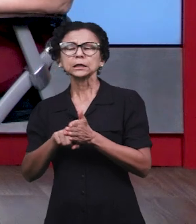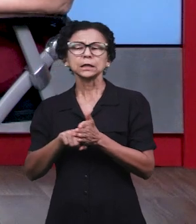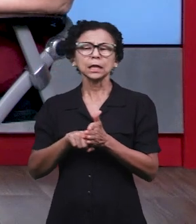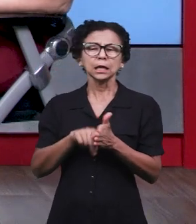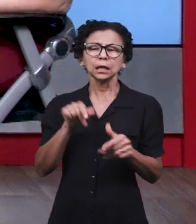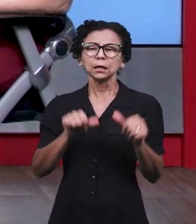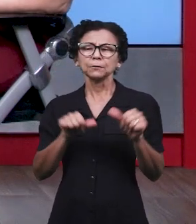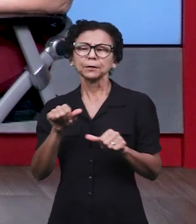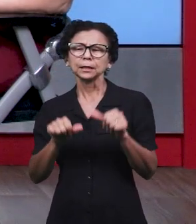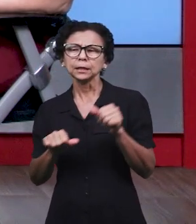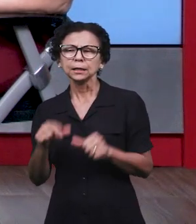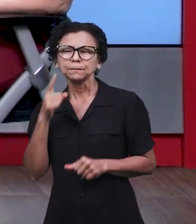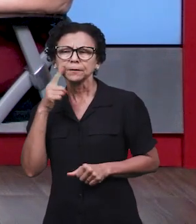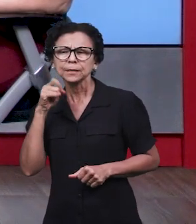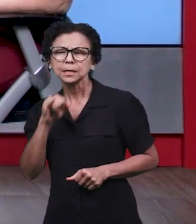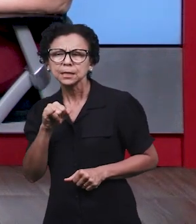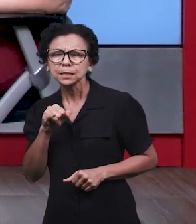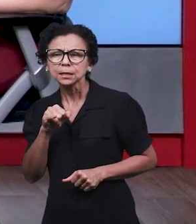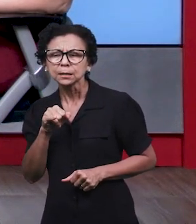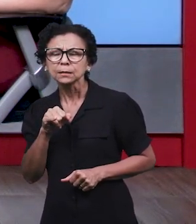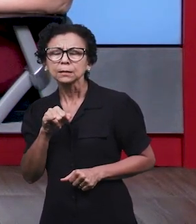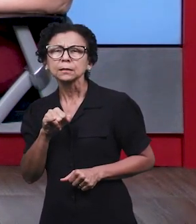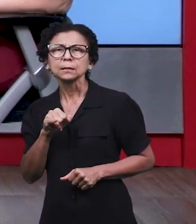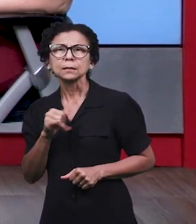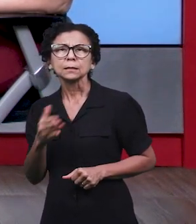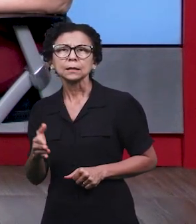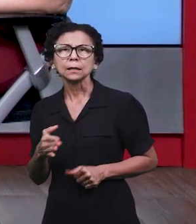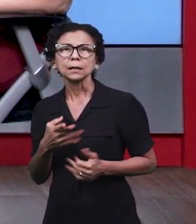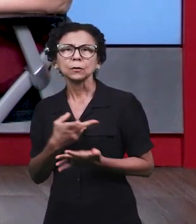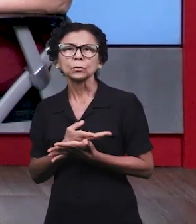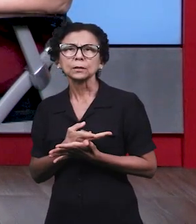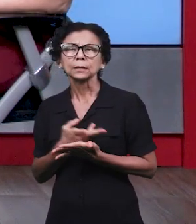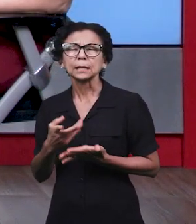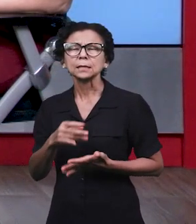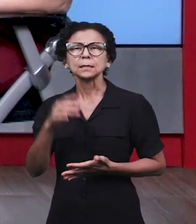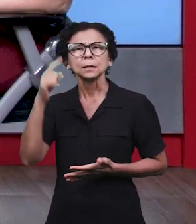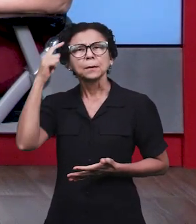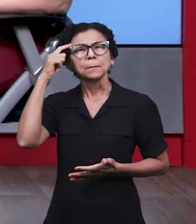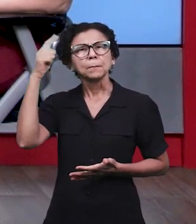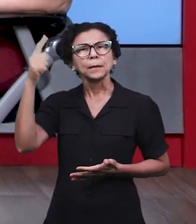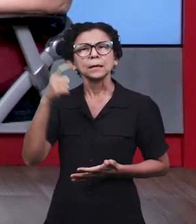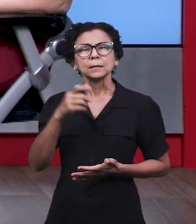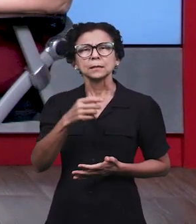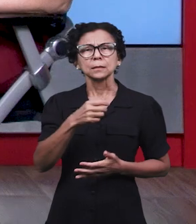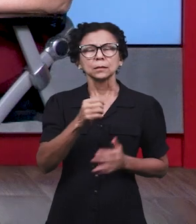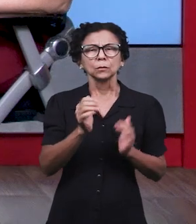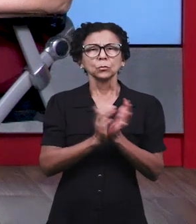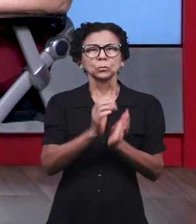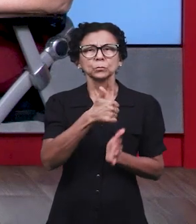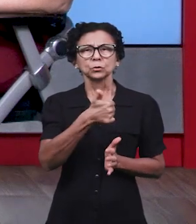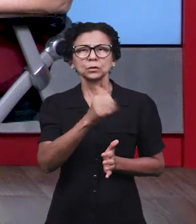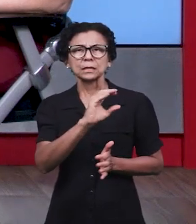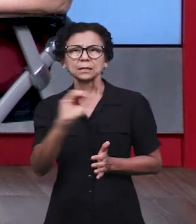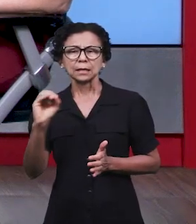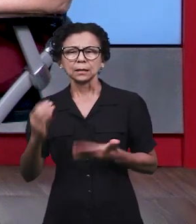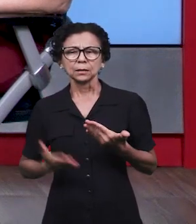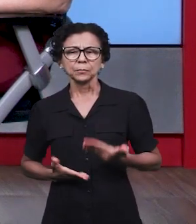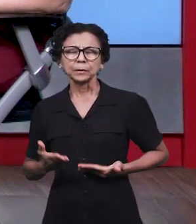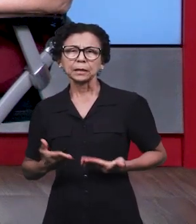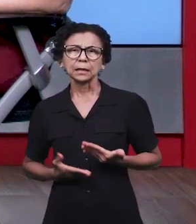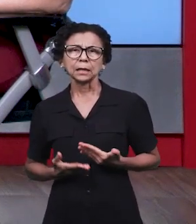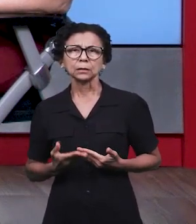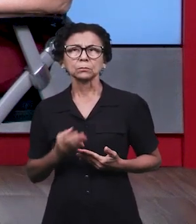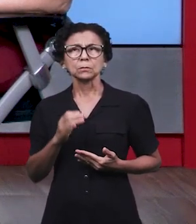para que isso de fato ocorra. Porque imagina, se tem 100 empregados, mais de 100 empregados, se tem pelo menos